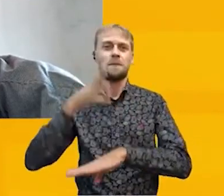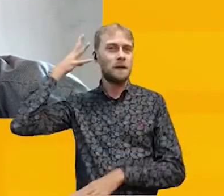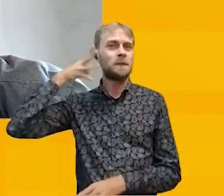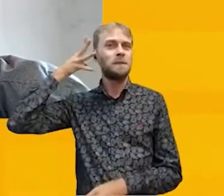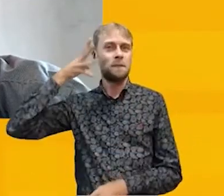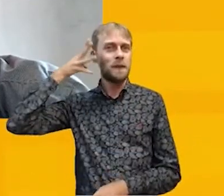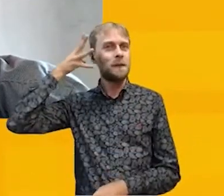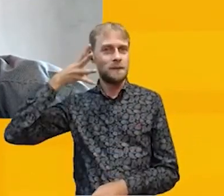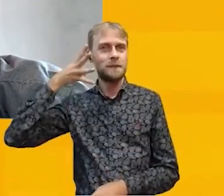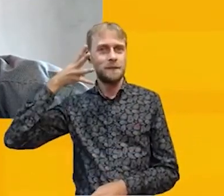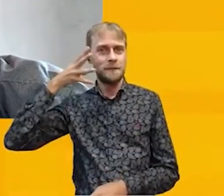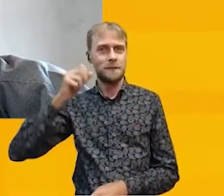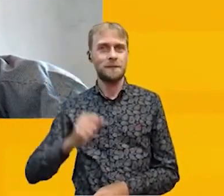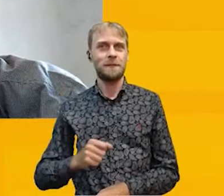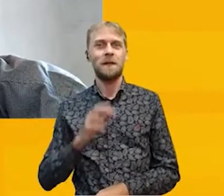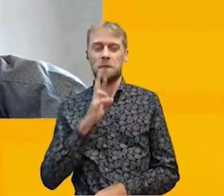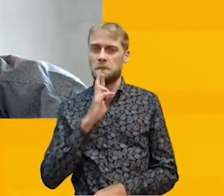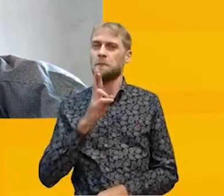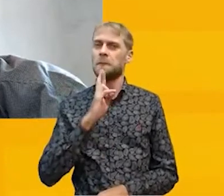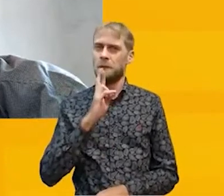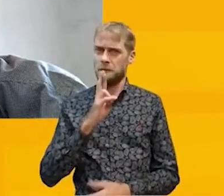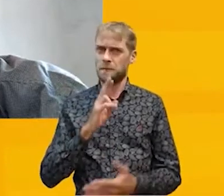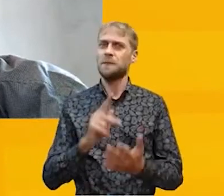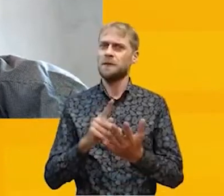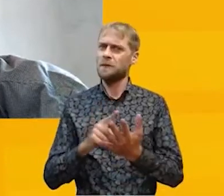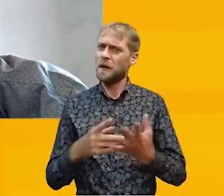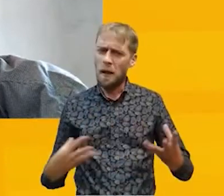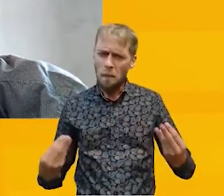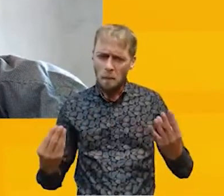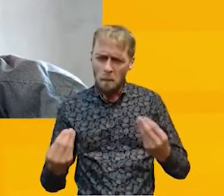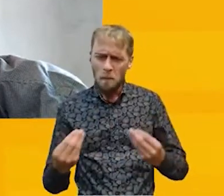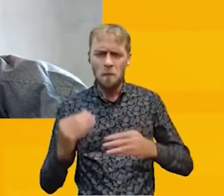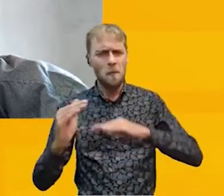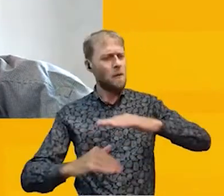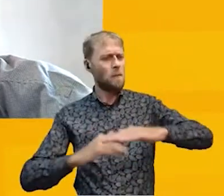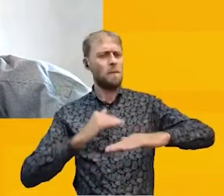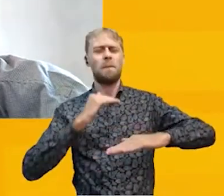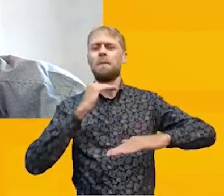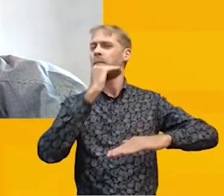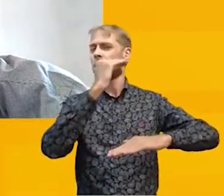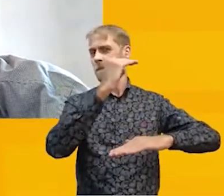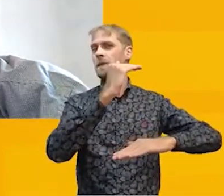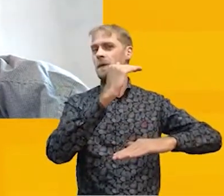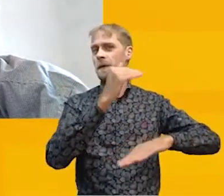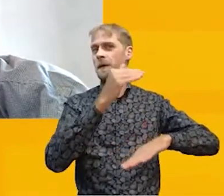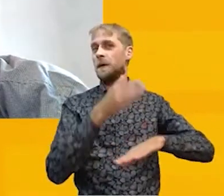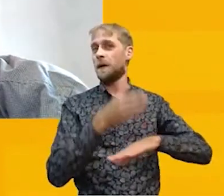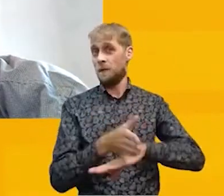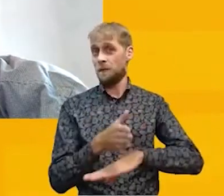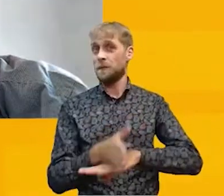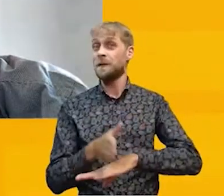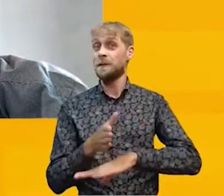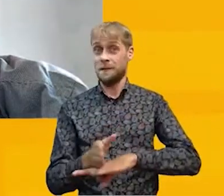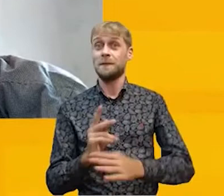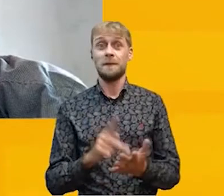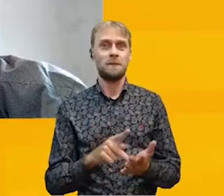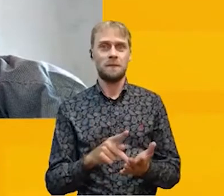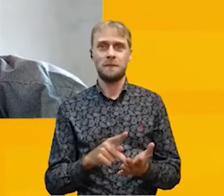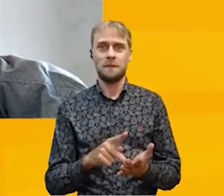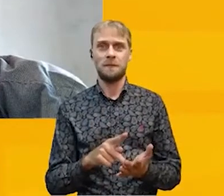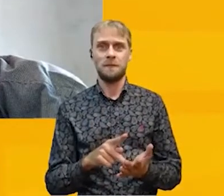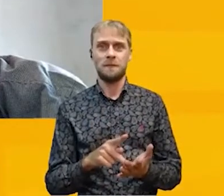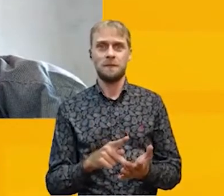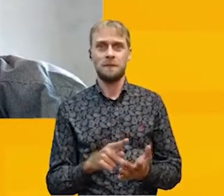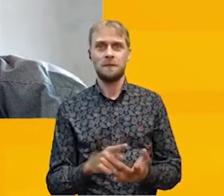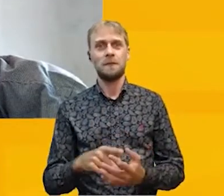palestras. Então, é um resultado muito Um sucesso. superior ao presencial. Então, na parte do